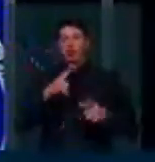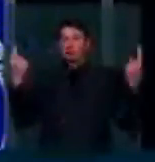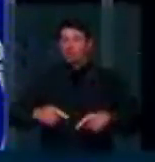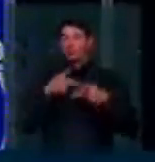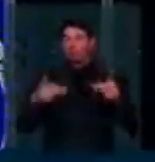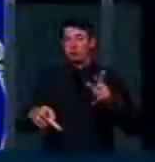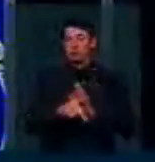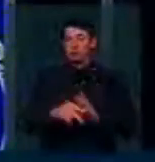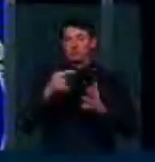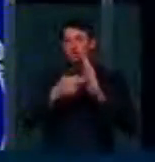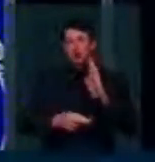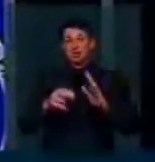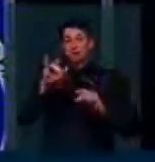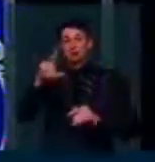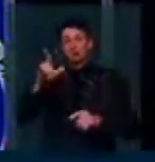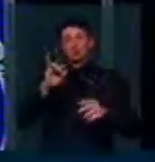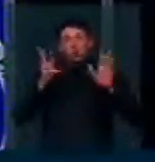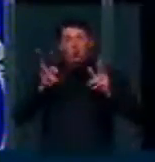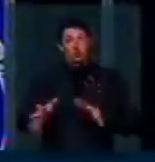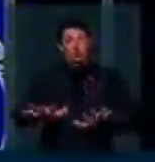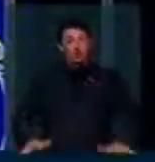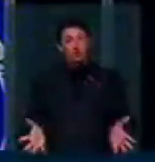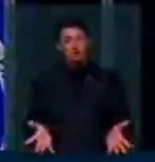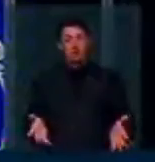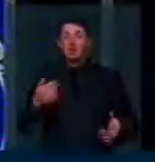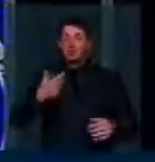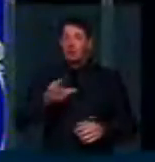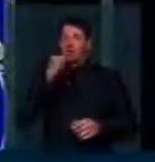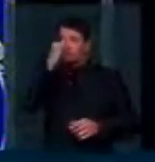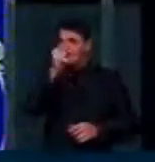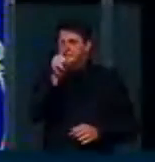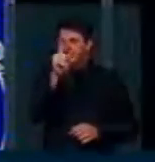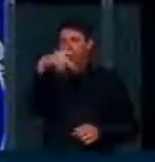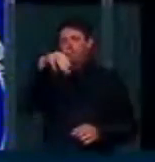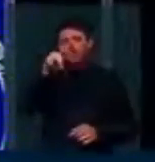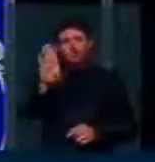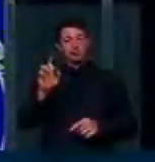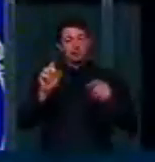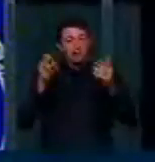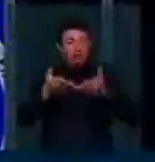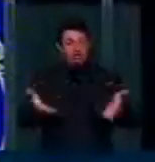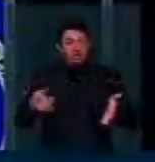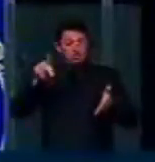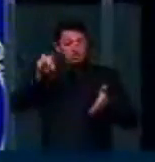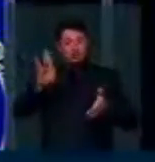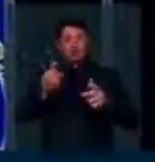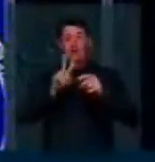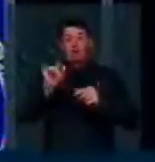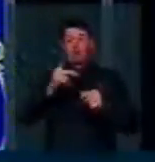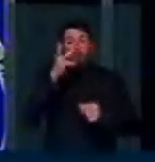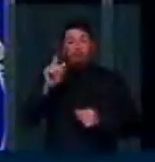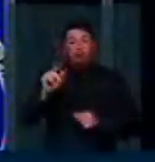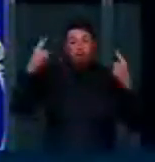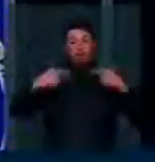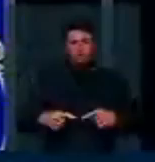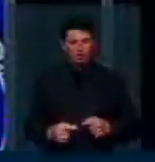Marco Civil se ele permanecer da forma como ele está. E aí eu queria avisar o PMDB de que, dessa forma, o PMDB estará se colocando contra